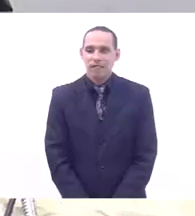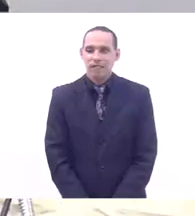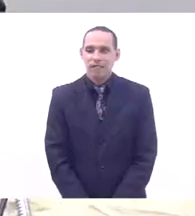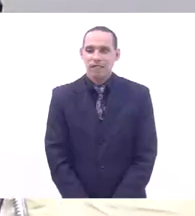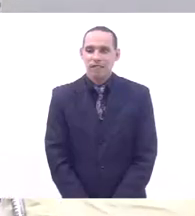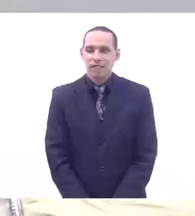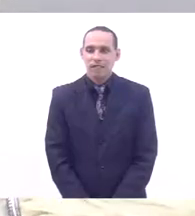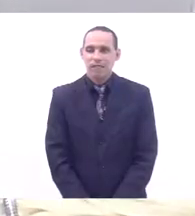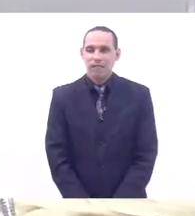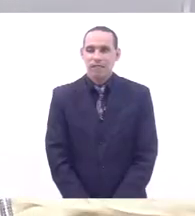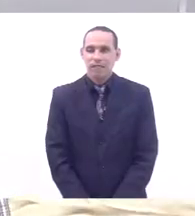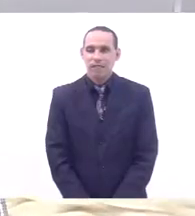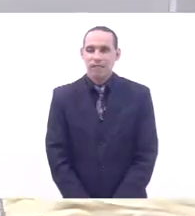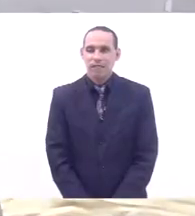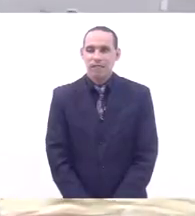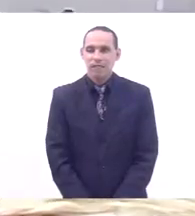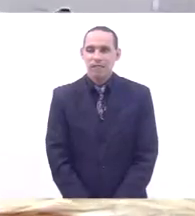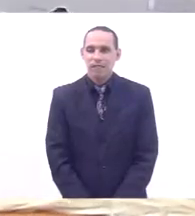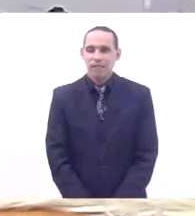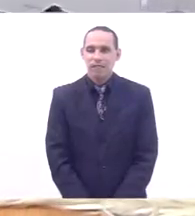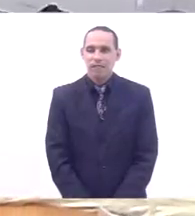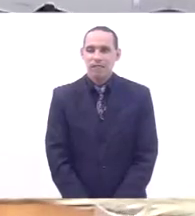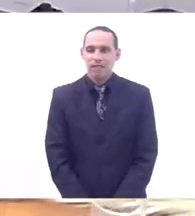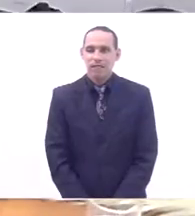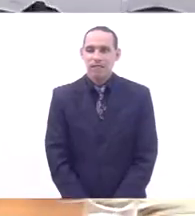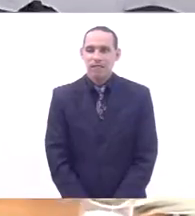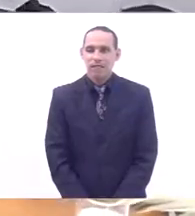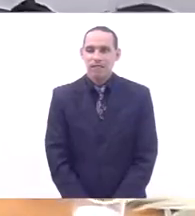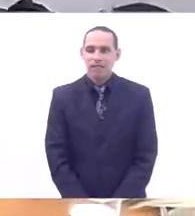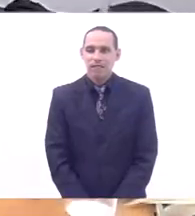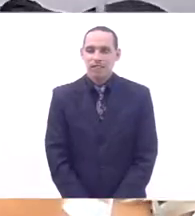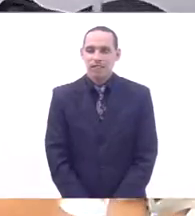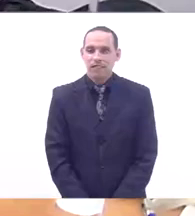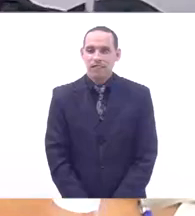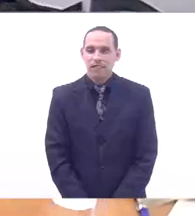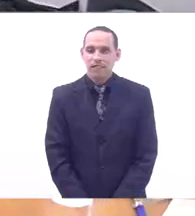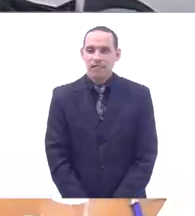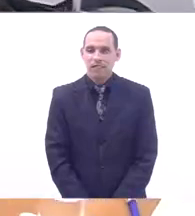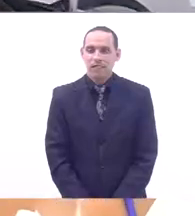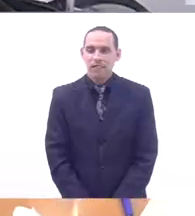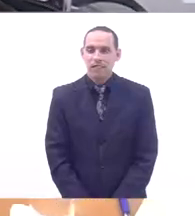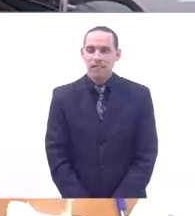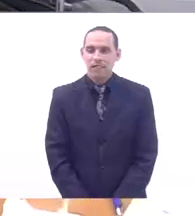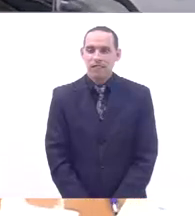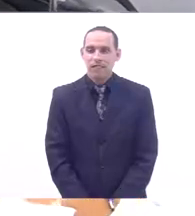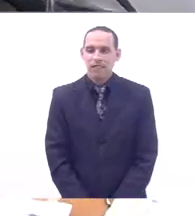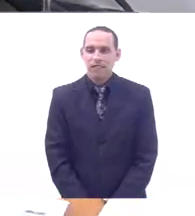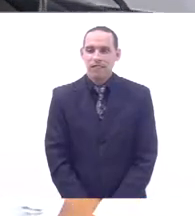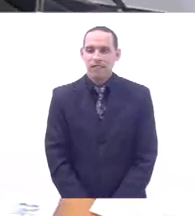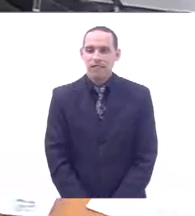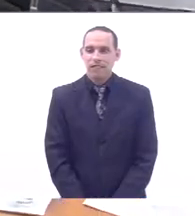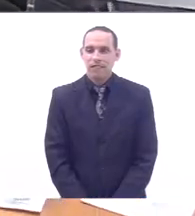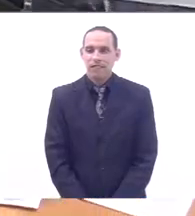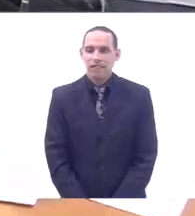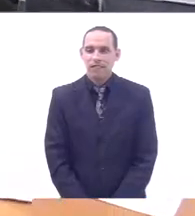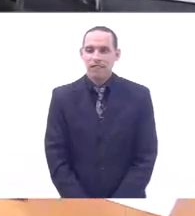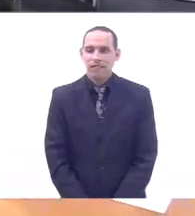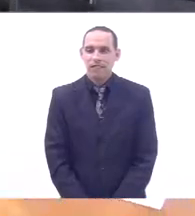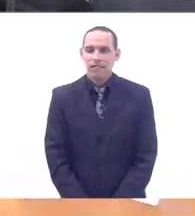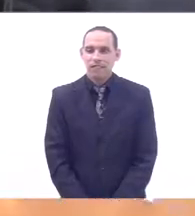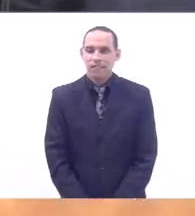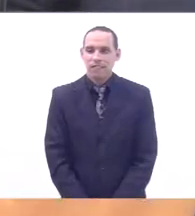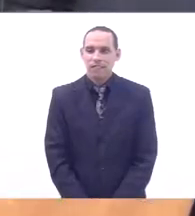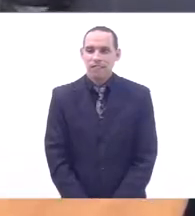eke. Moba, mojo, baú. Ele é igual o cunho e odo. Olo,